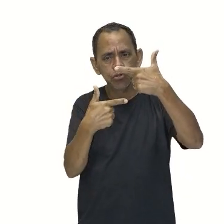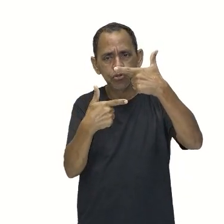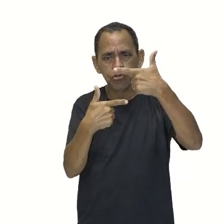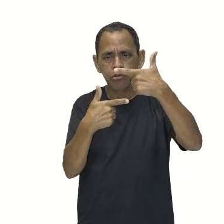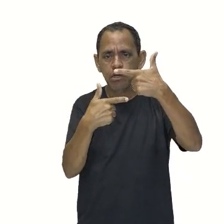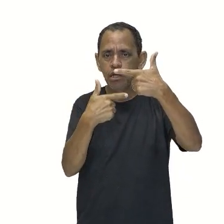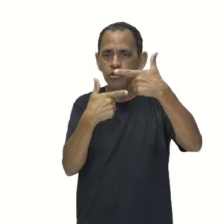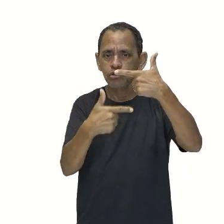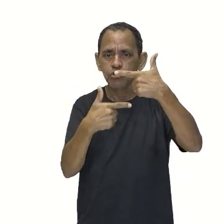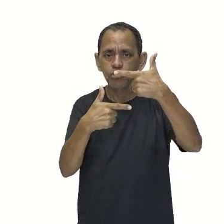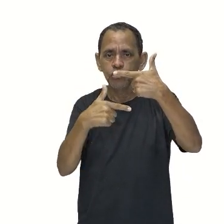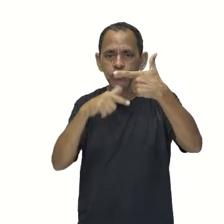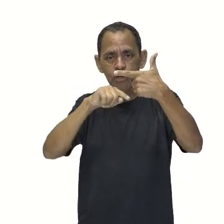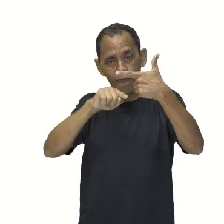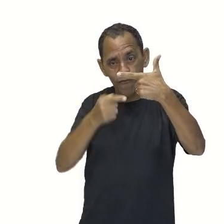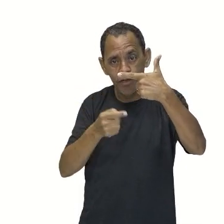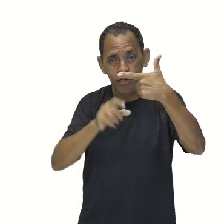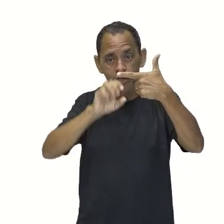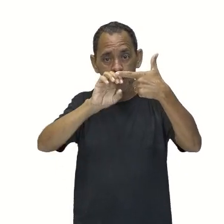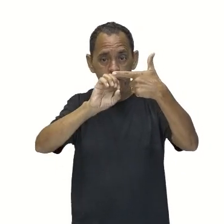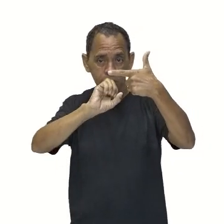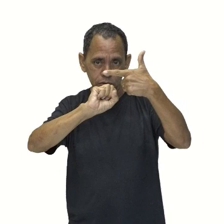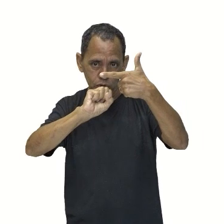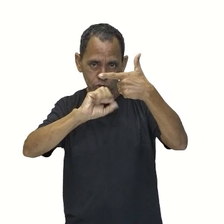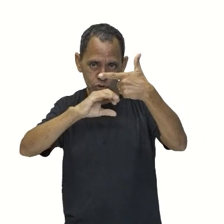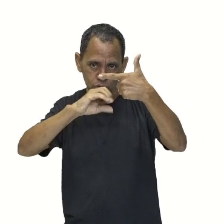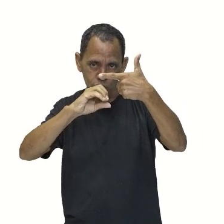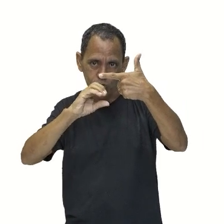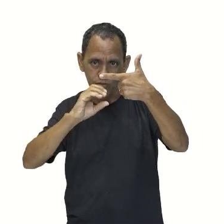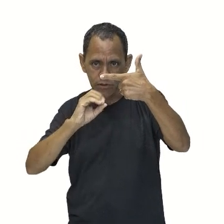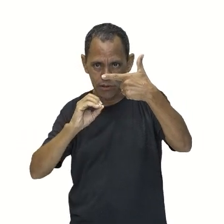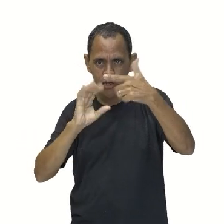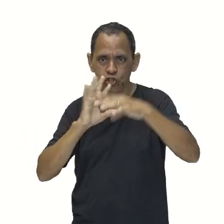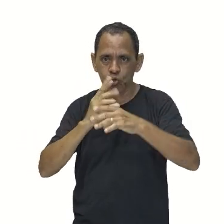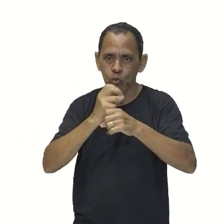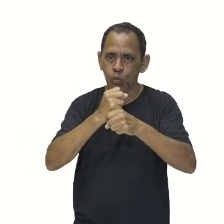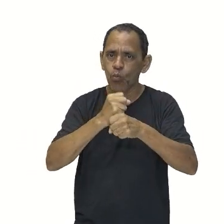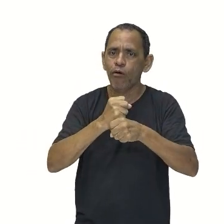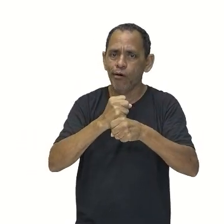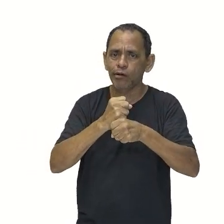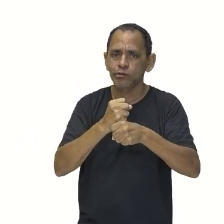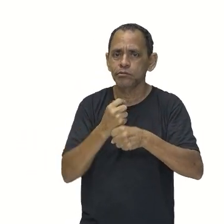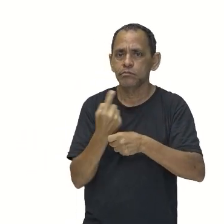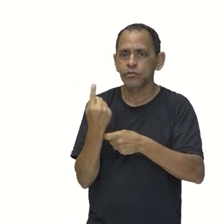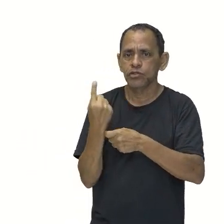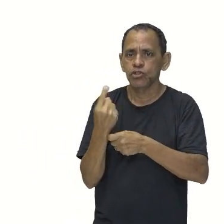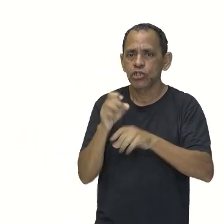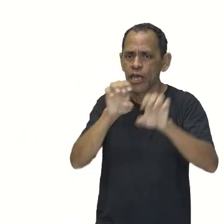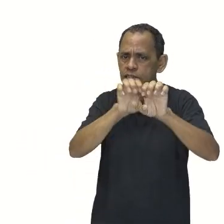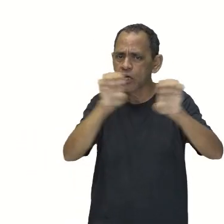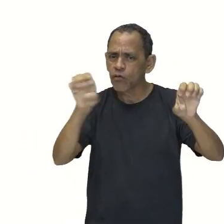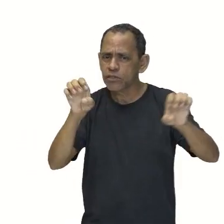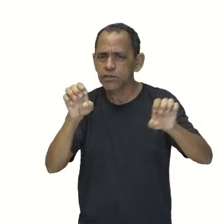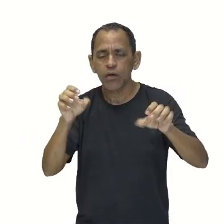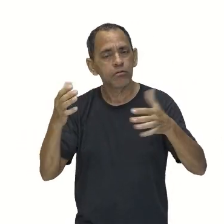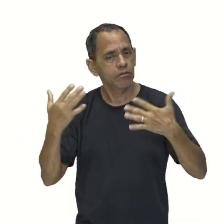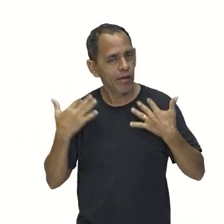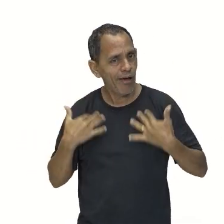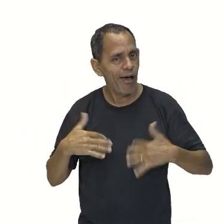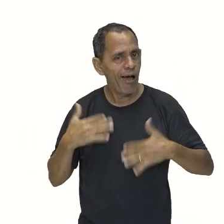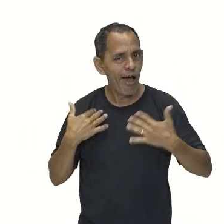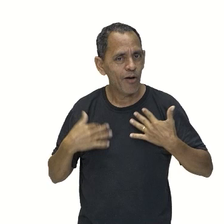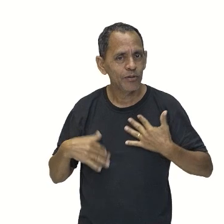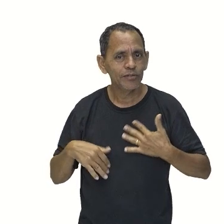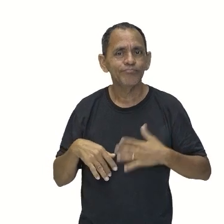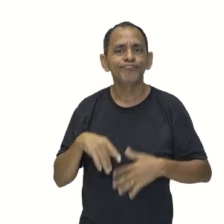2,890. Realizando esta conta, né? Vamos realizar essa conta com calma aí,